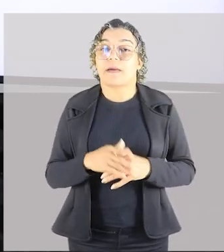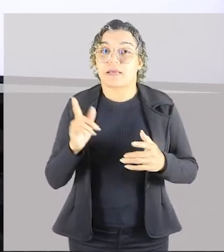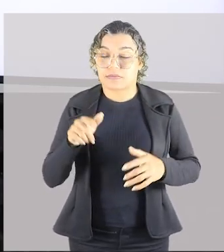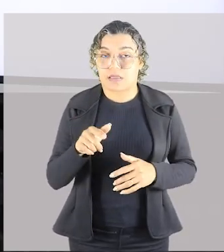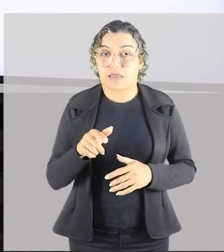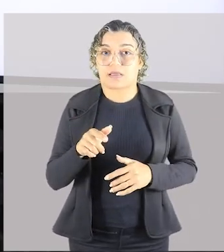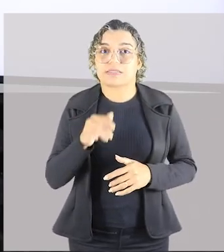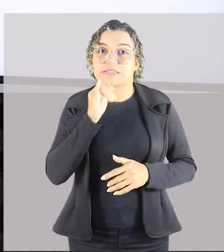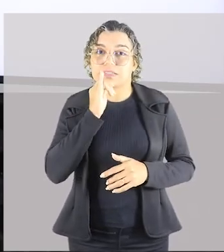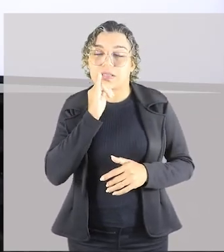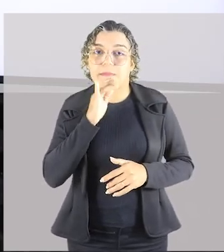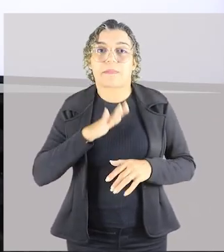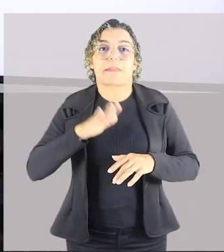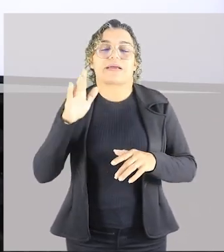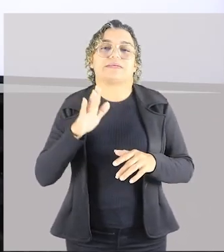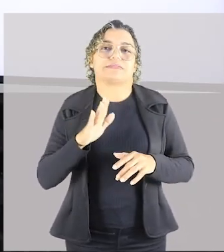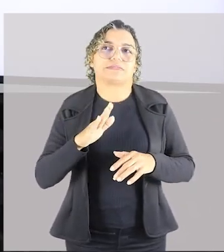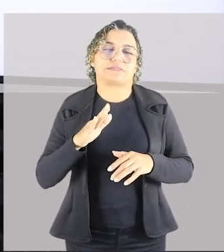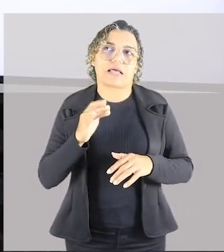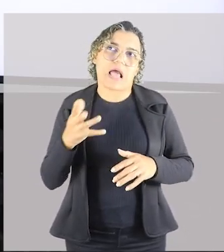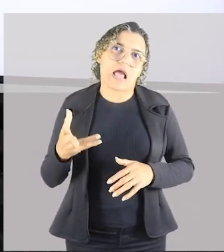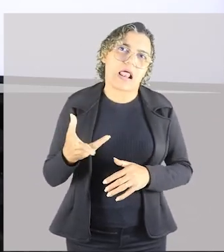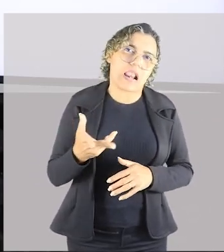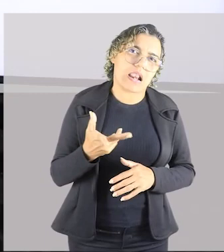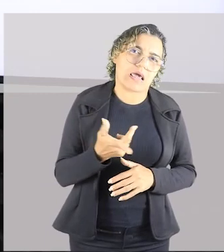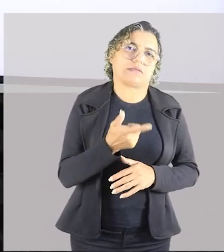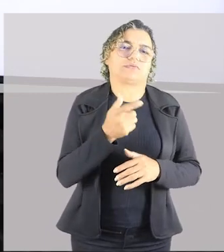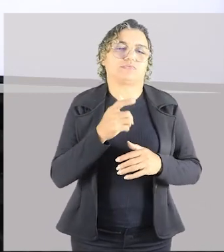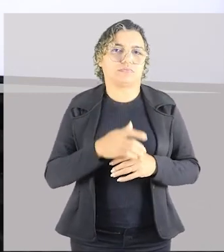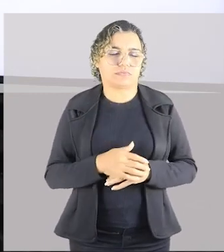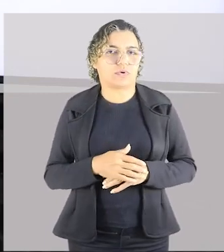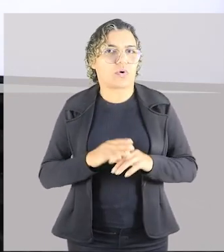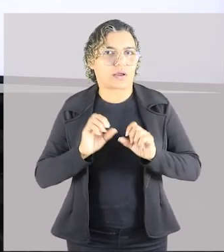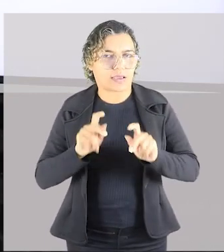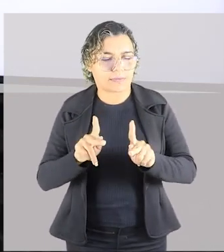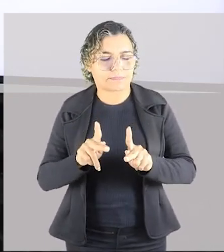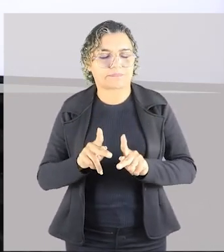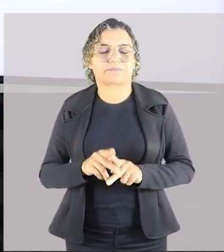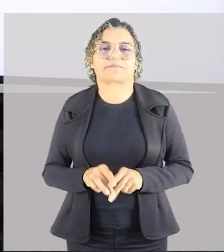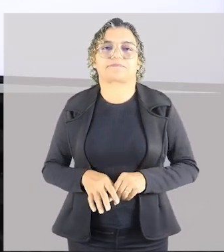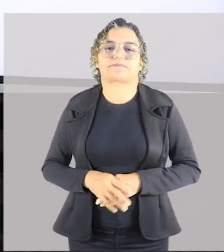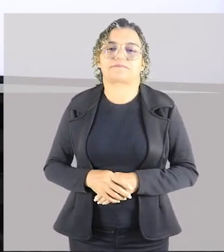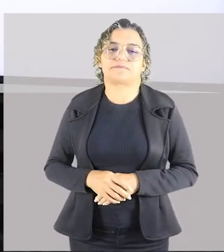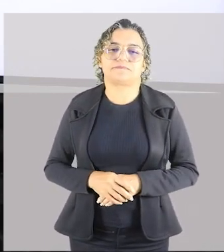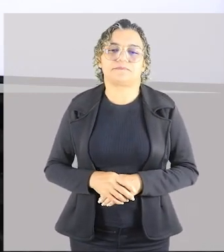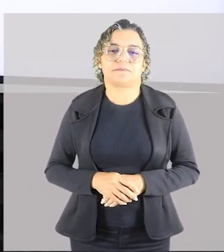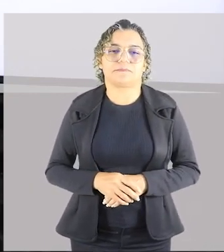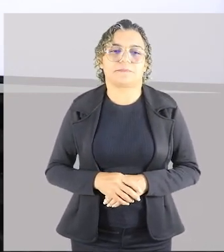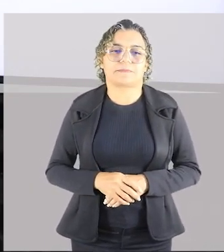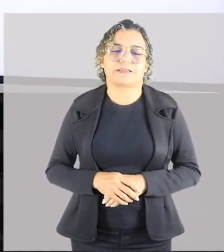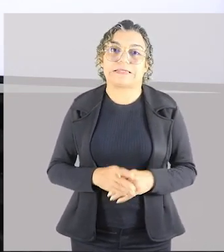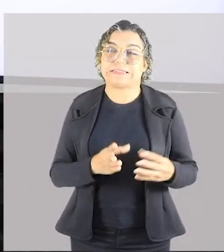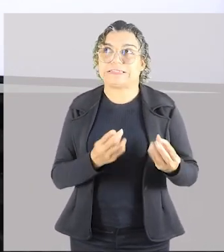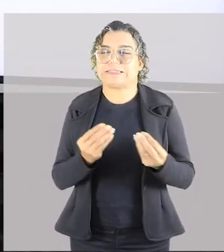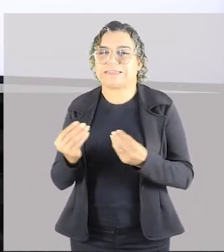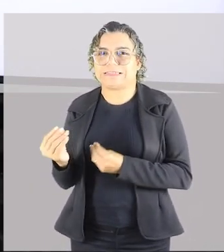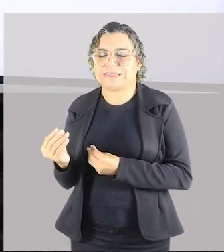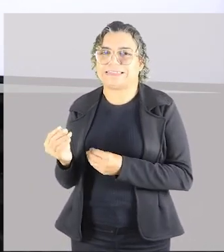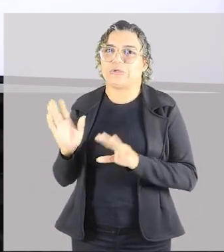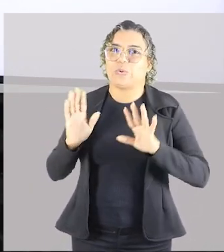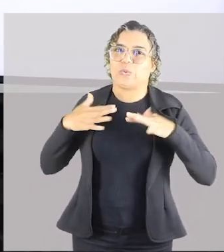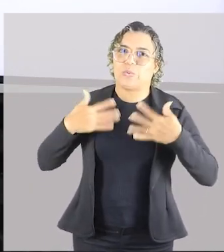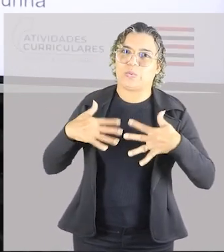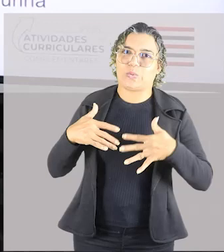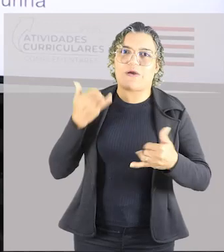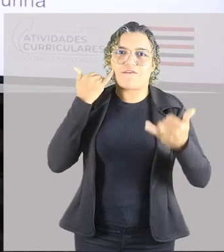crescem é em ritmo bem menor, justamente por esses fenômenos. Fechou? Muita coisa, hein? Olha aí a